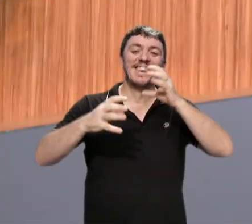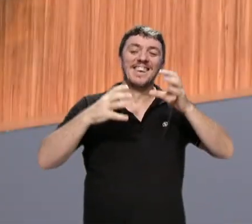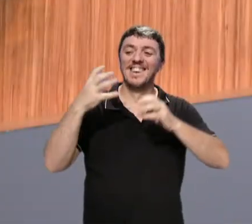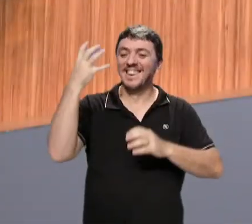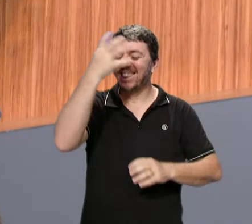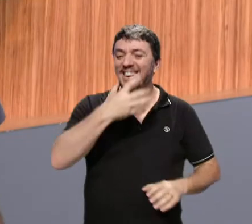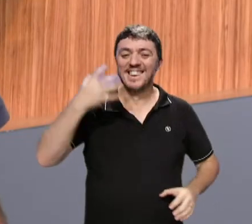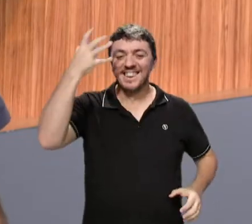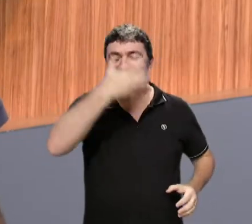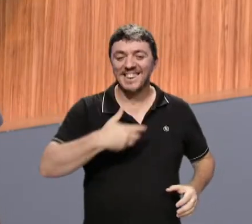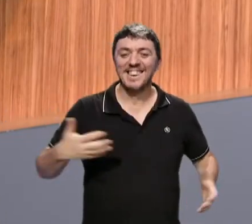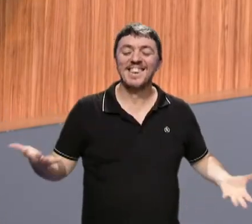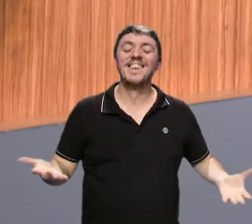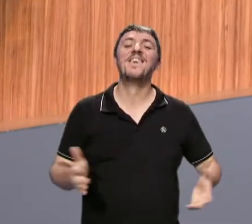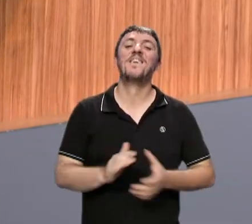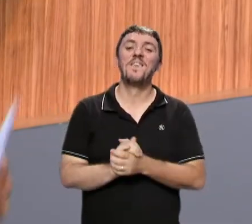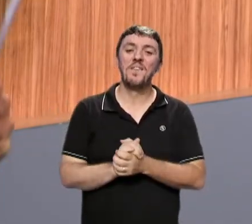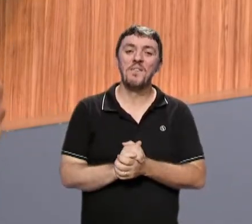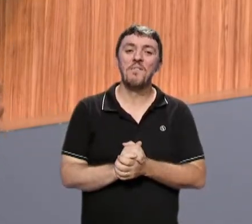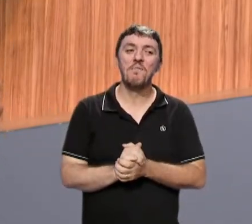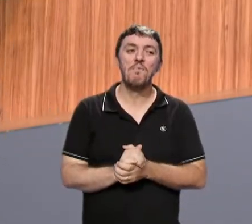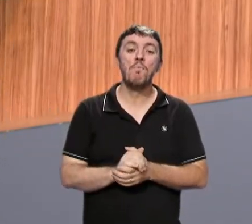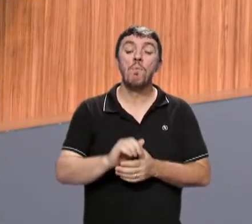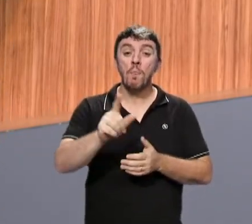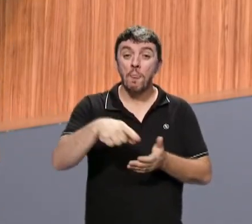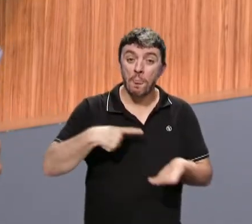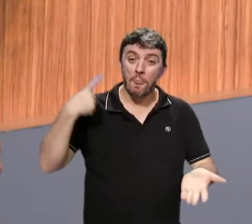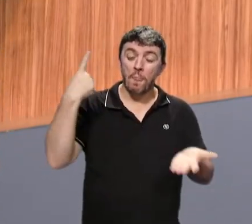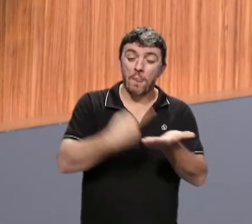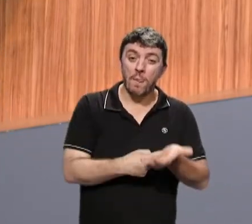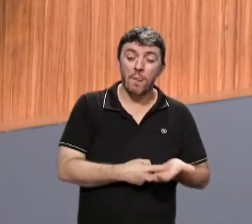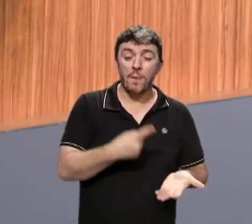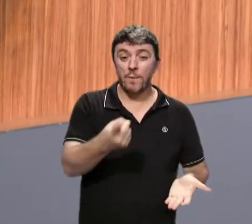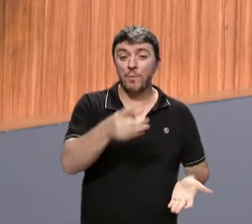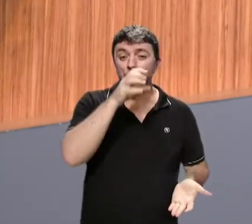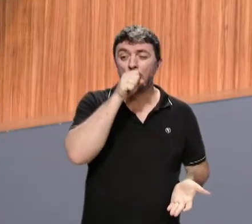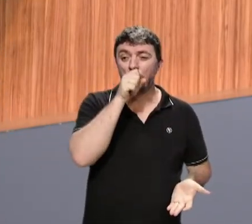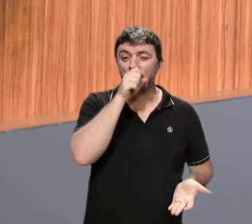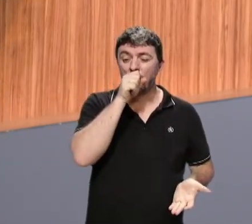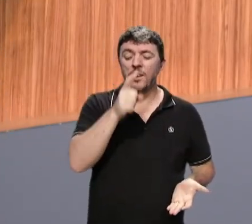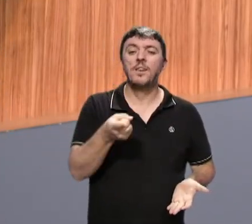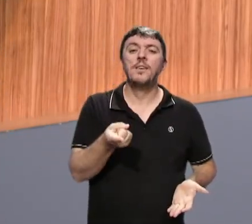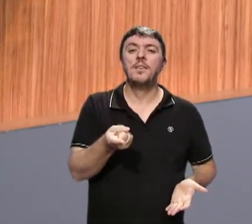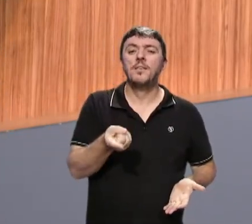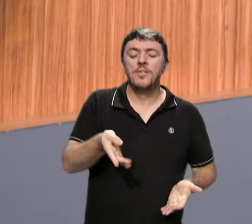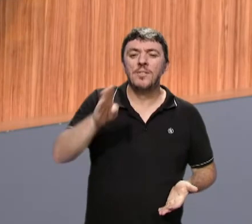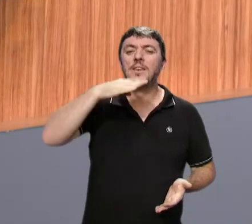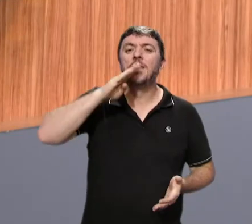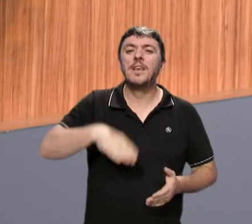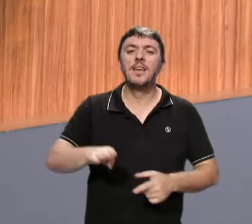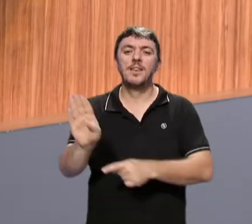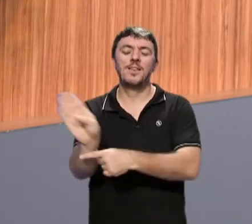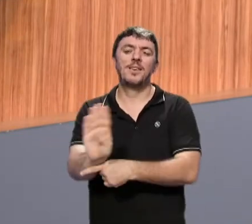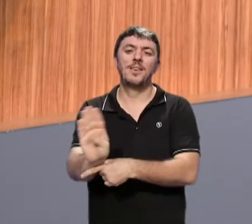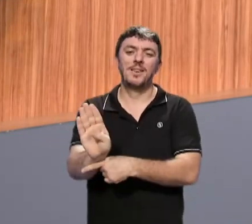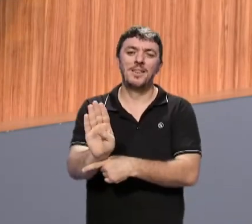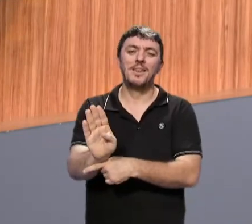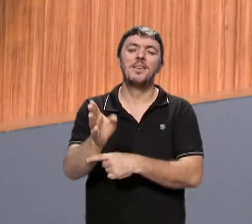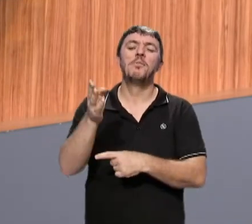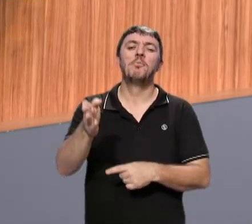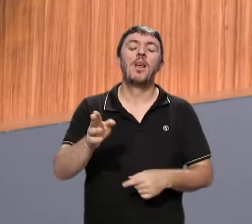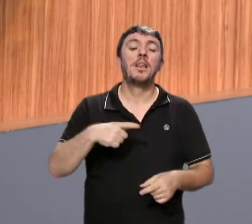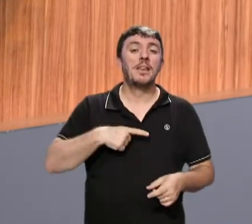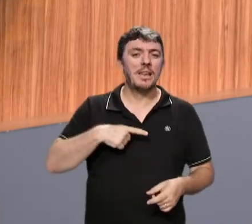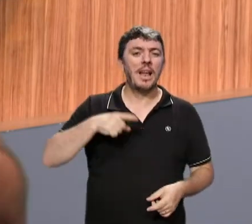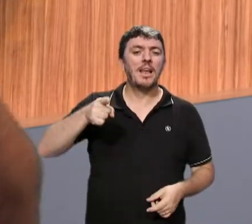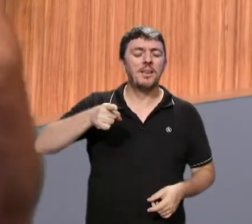romântico. Aí, muito bom, né, gente? Ó, já põe na sua agenda de hoje. Vai almoçar com a família? Aproveita e já pega um cineminha à tarde. Tá passando aqui em Jundiaí o palestrante.